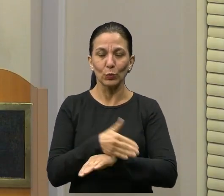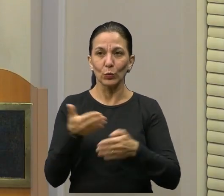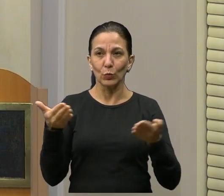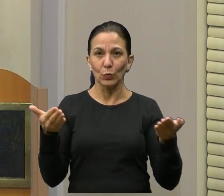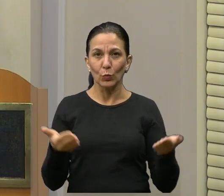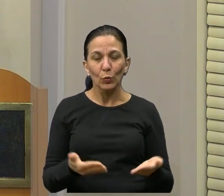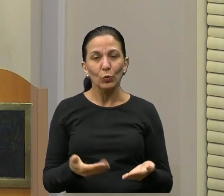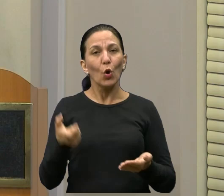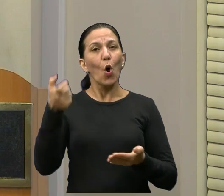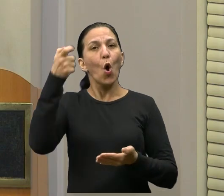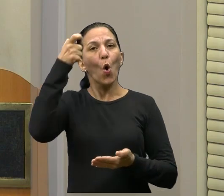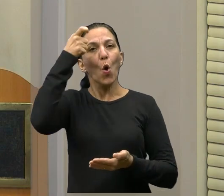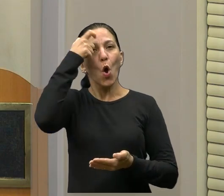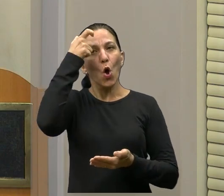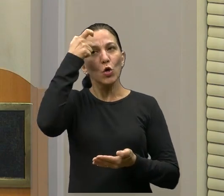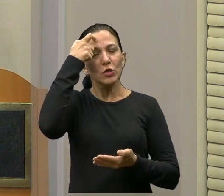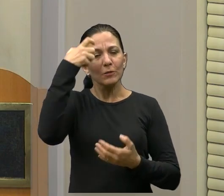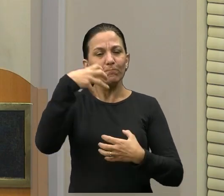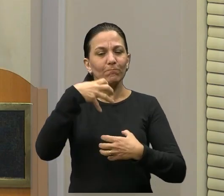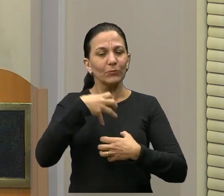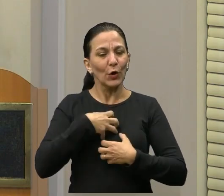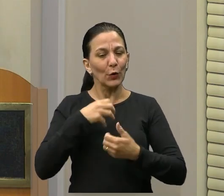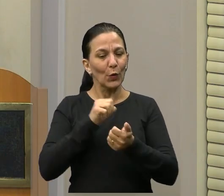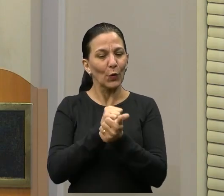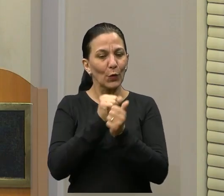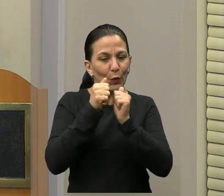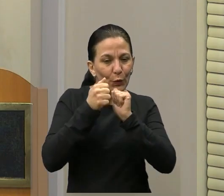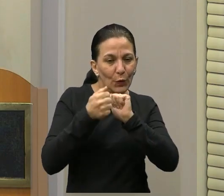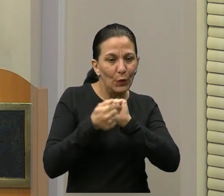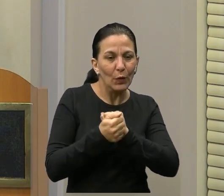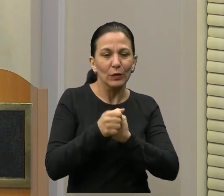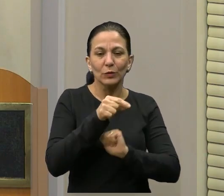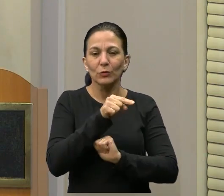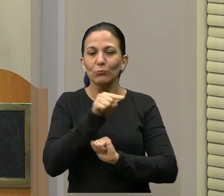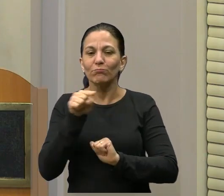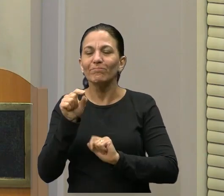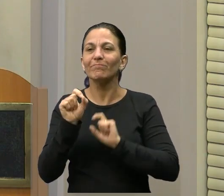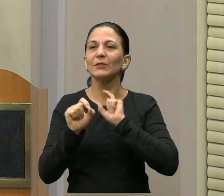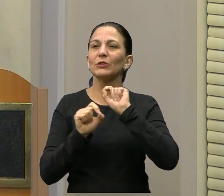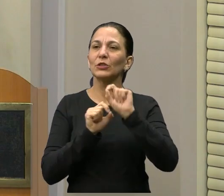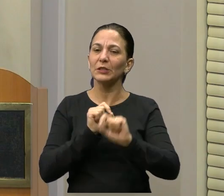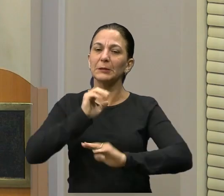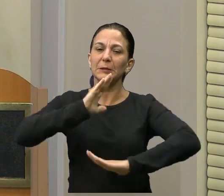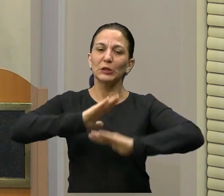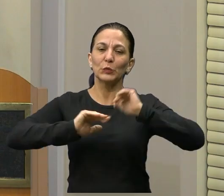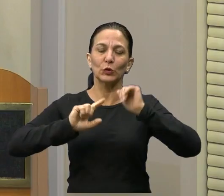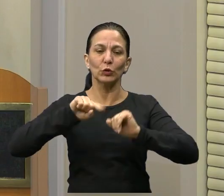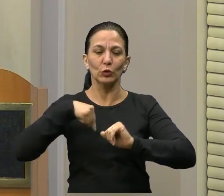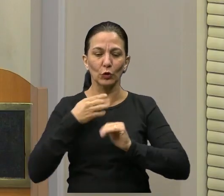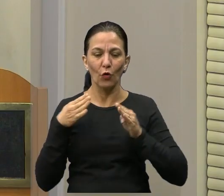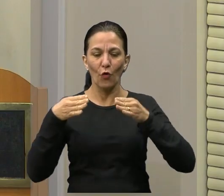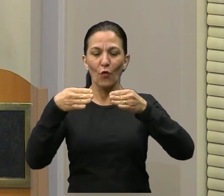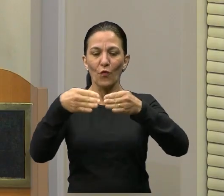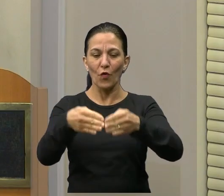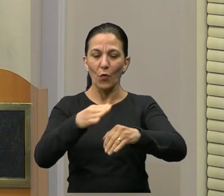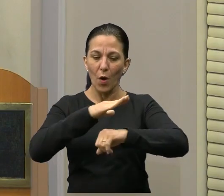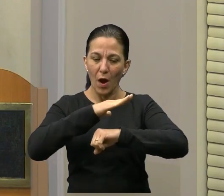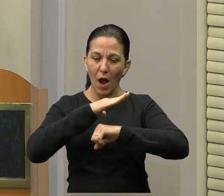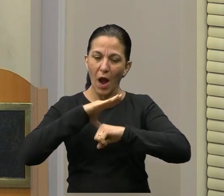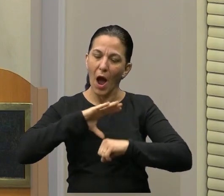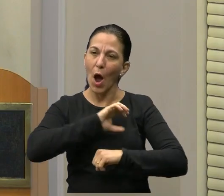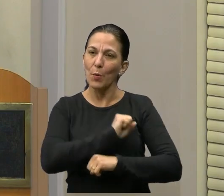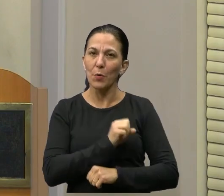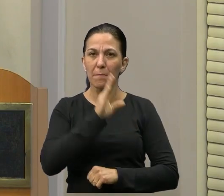bom senso, a temperança, a razoabilidade, que nossas ações continuem agindo em prol do nosso maior amor, que